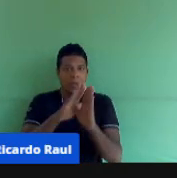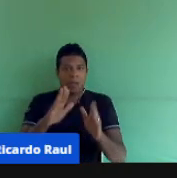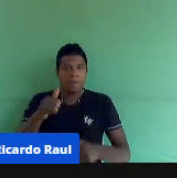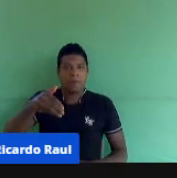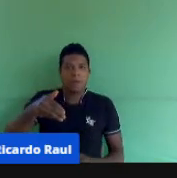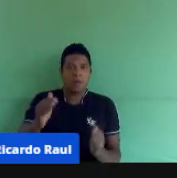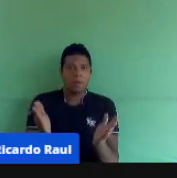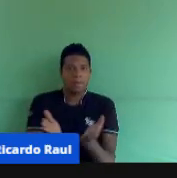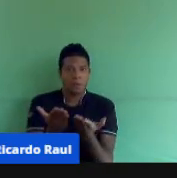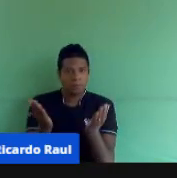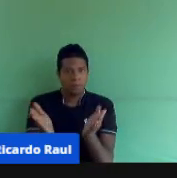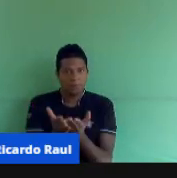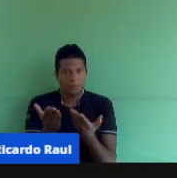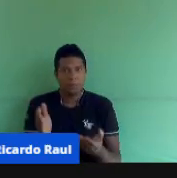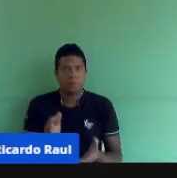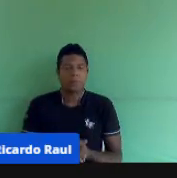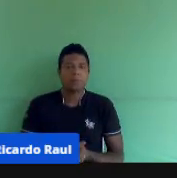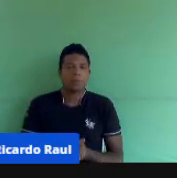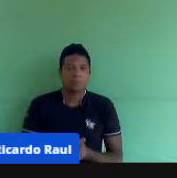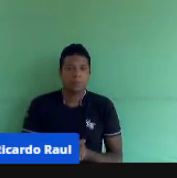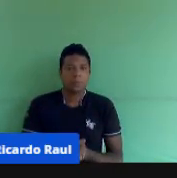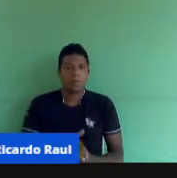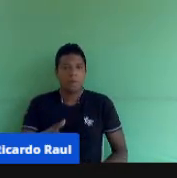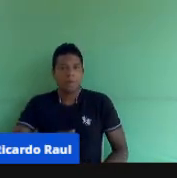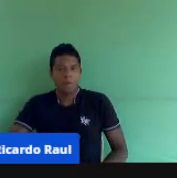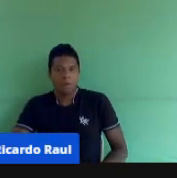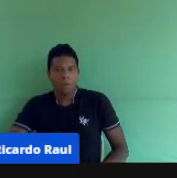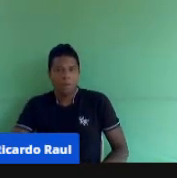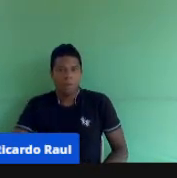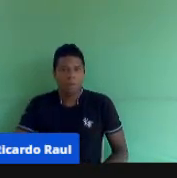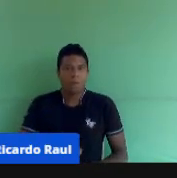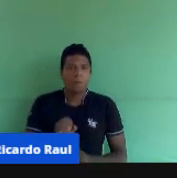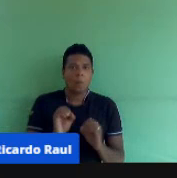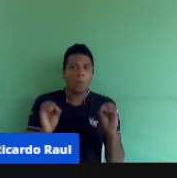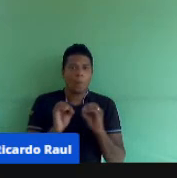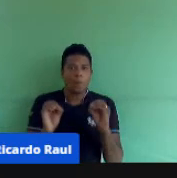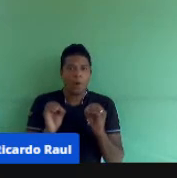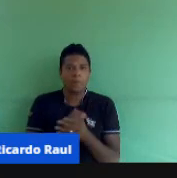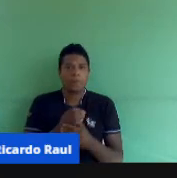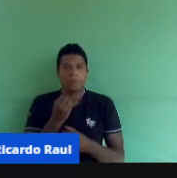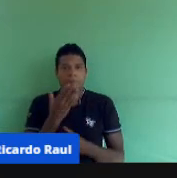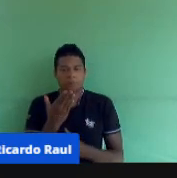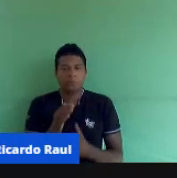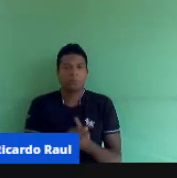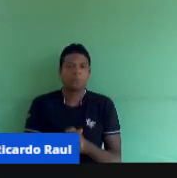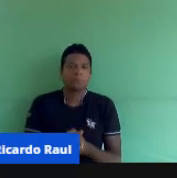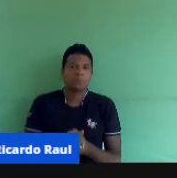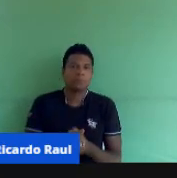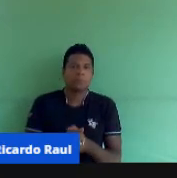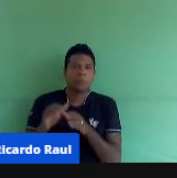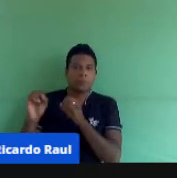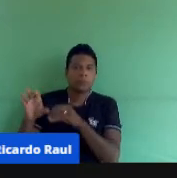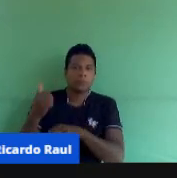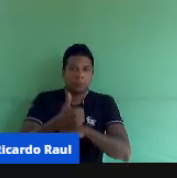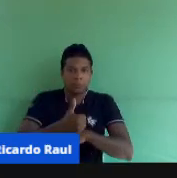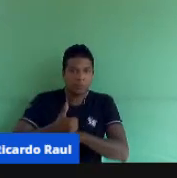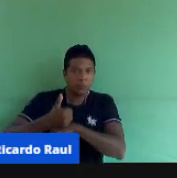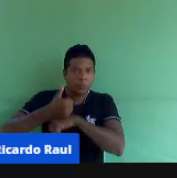pobreza, né? O 2, a fome zero, tem que observar. O 3 é o bem-estar, o 4 é uma educação de